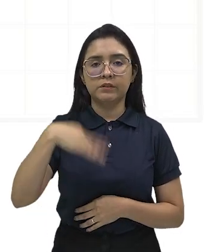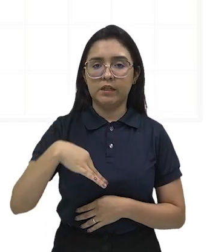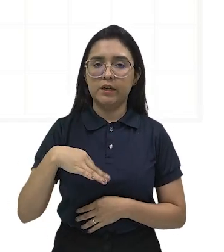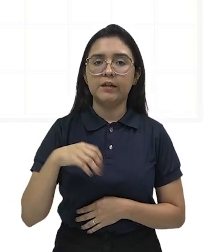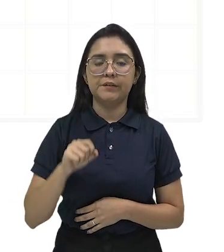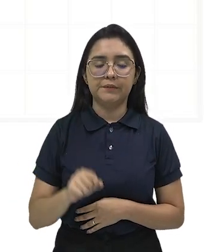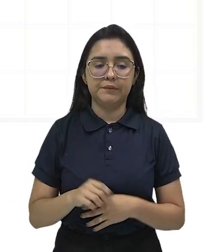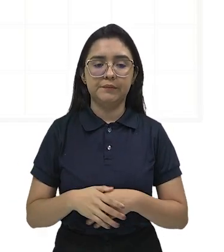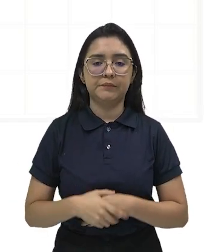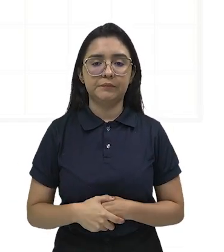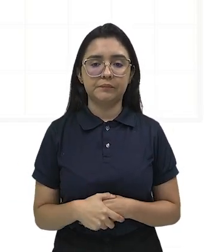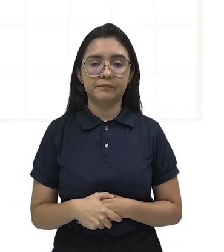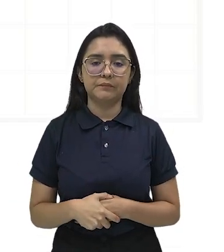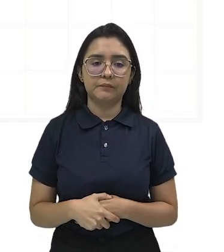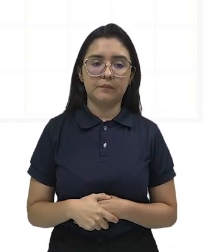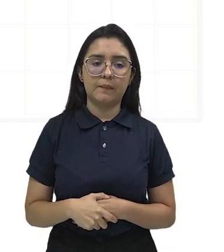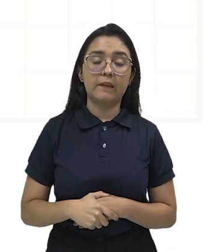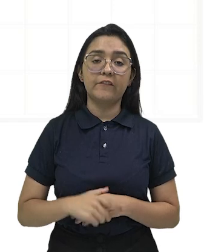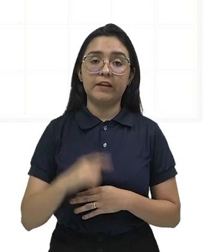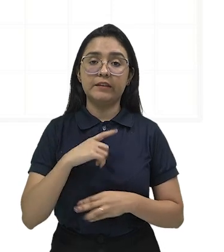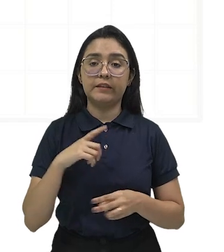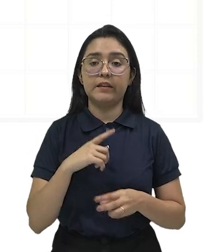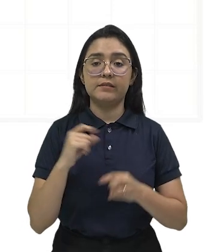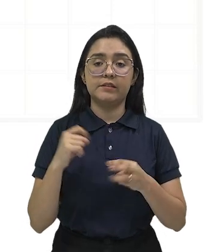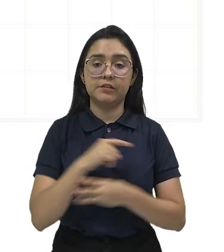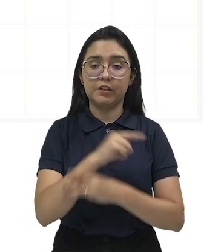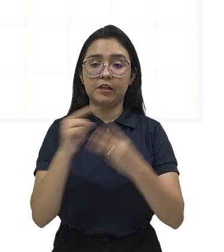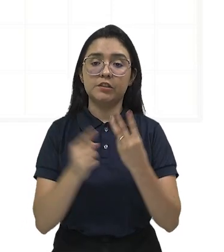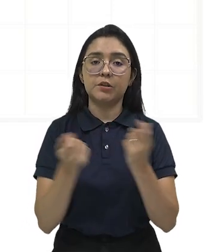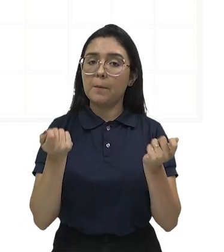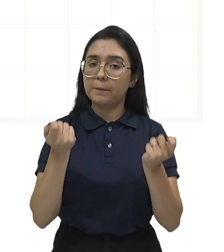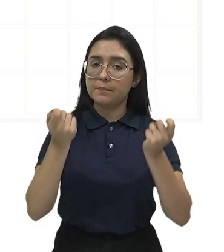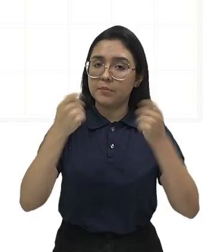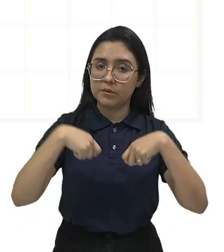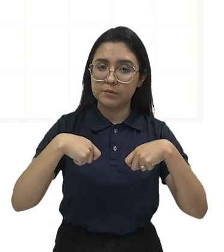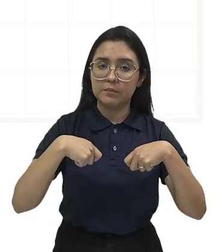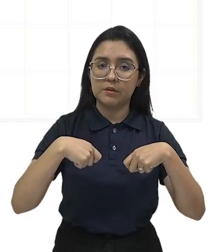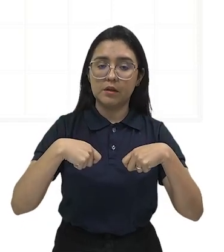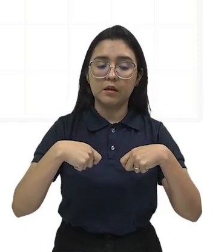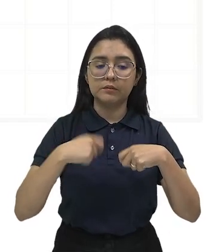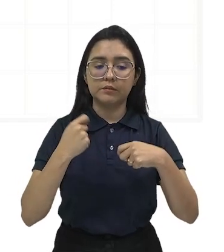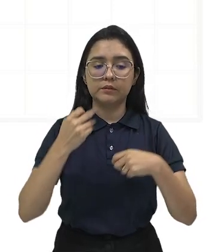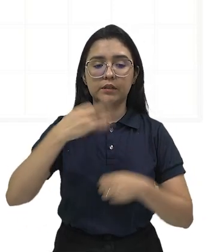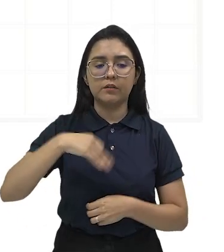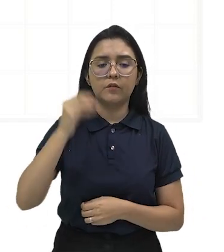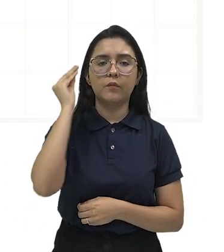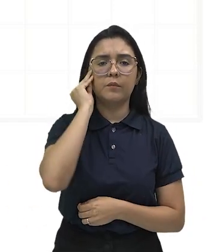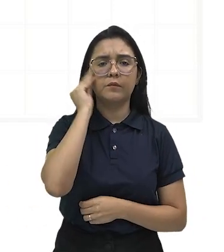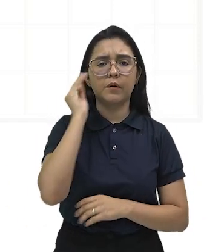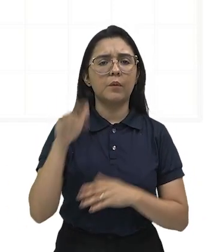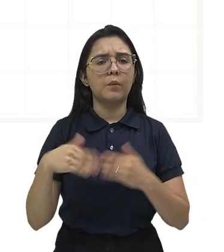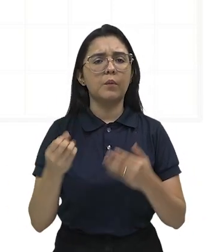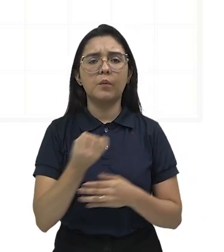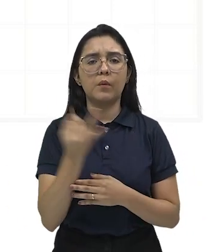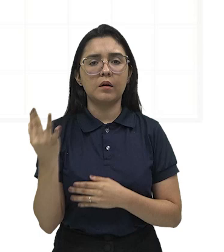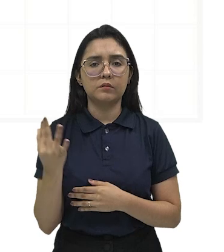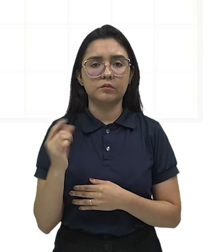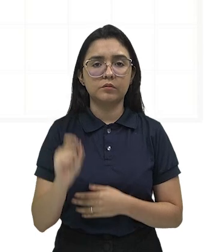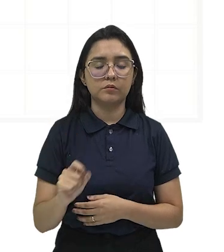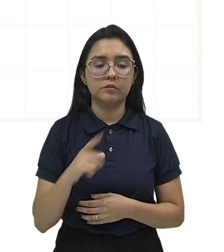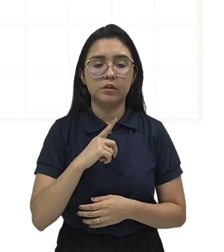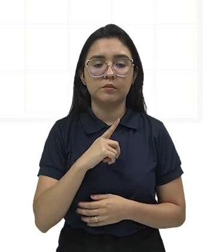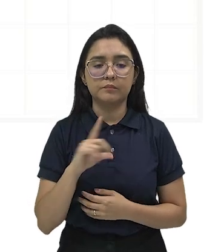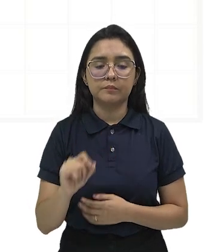exatamente essas possibilidades. Quais são as possibilidades? Então vamos ver, né? Ele vai para a